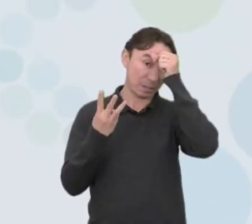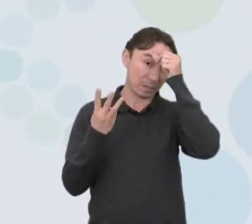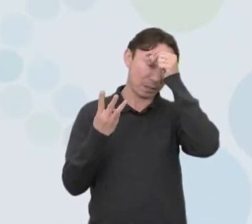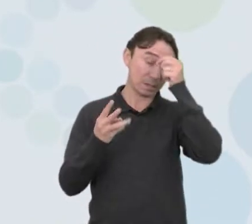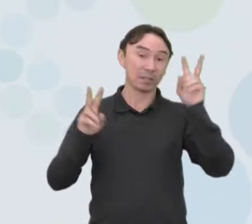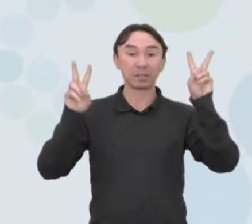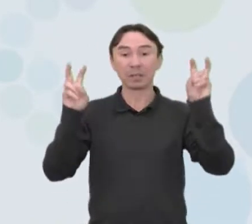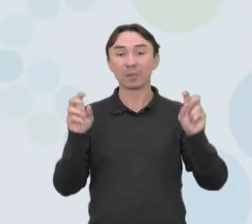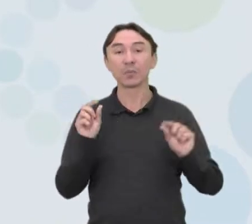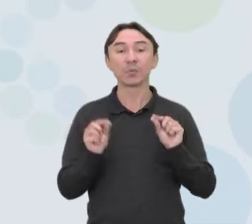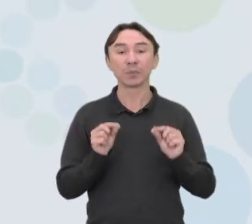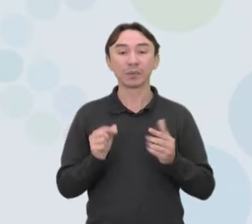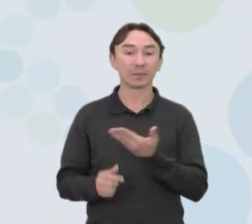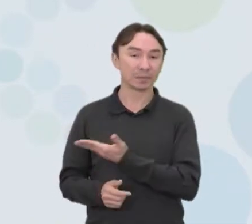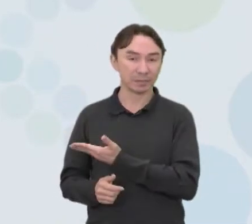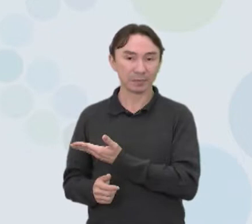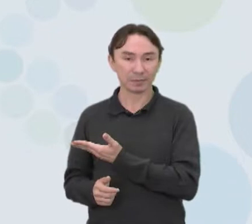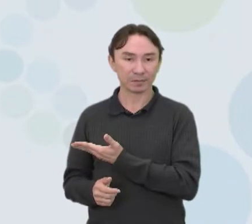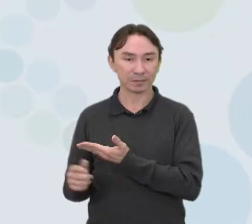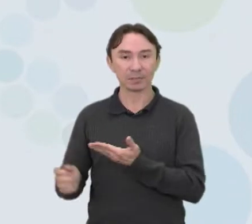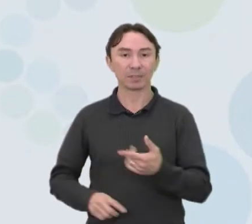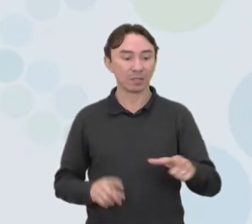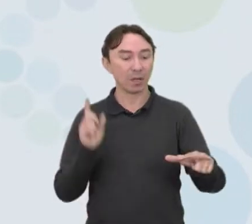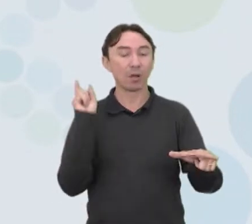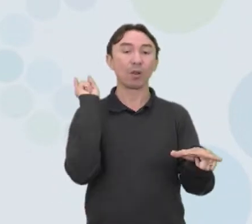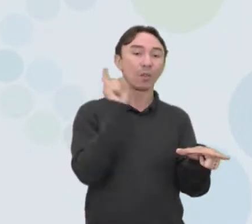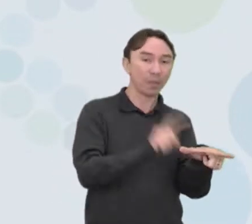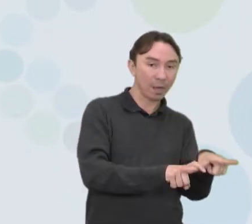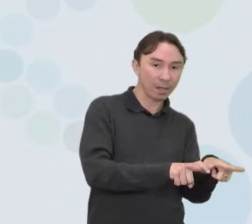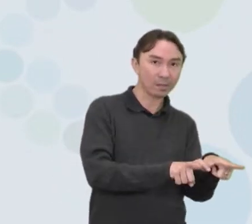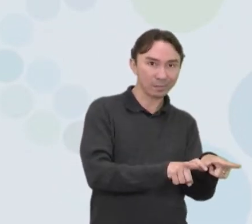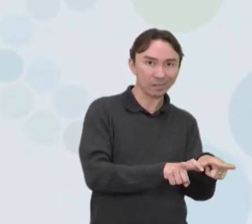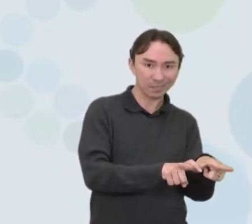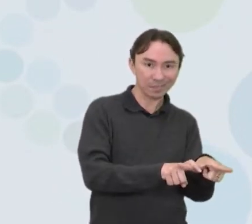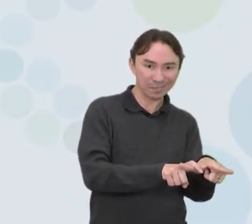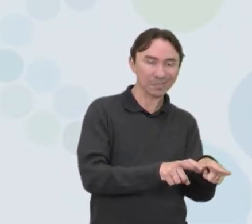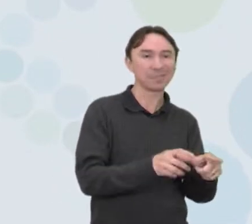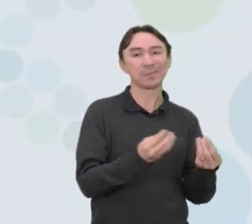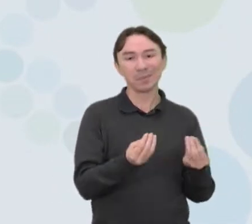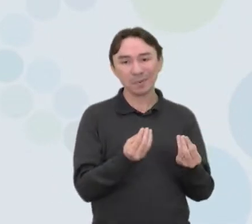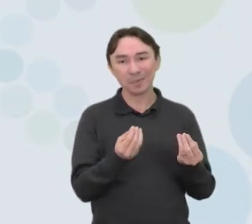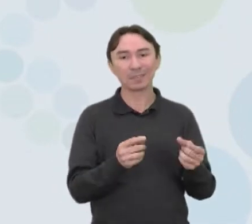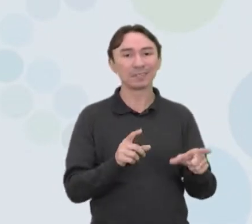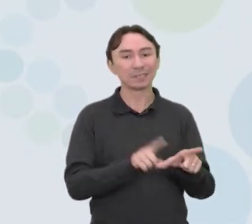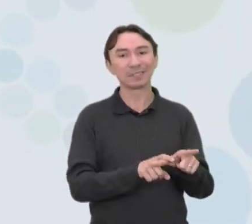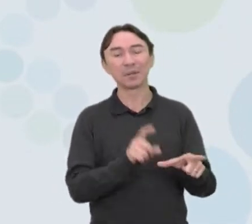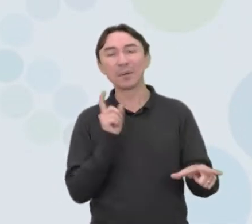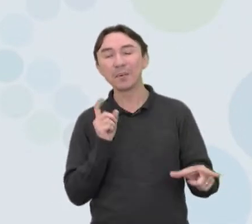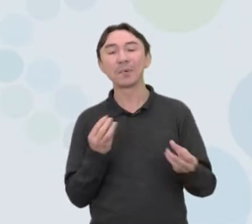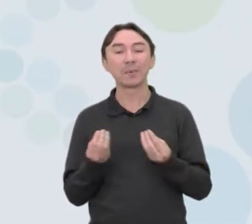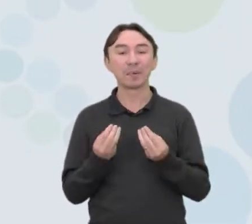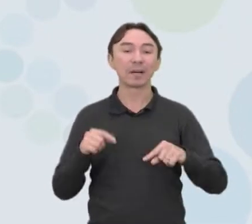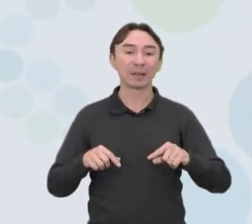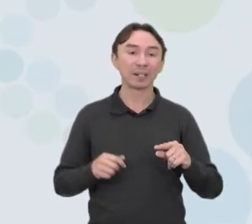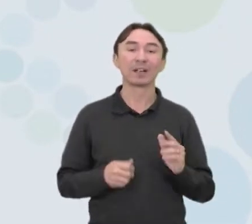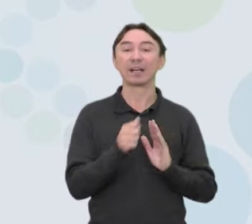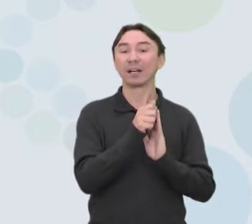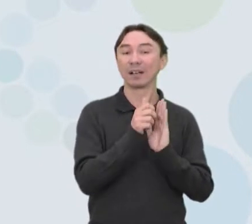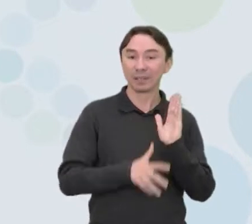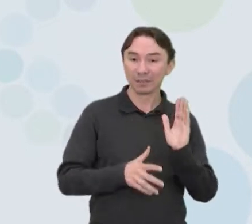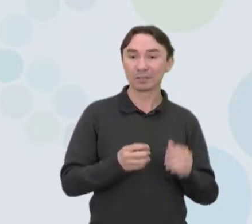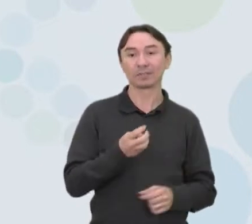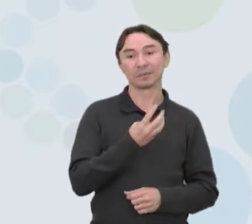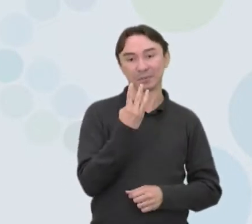é Colonialidade e Decolonialidade. Essa aula é o desenvolvimento parte 3. O